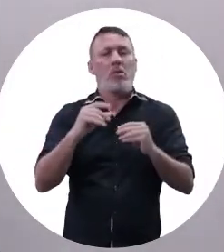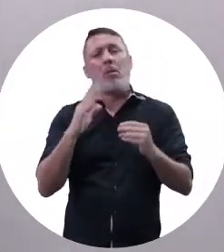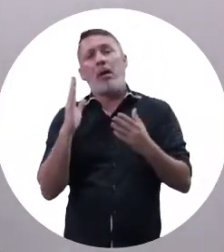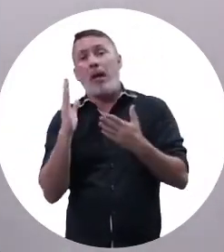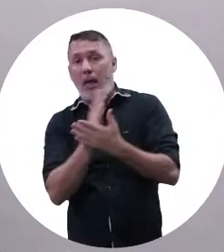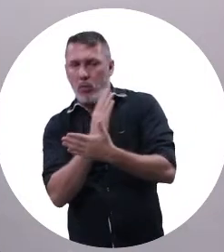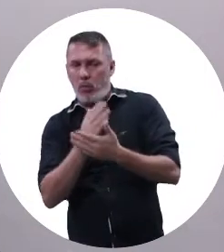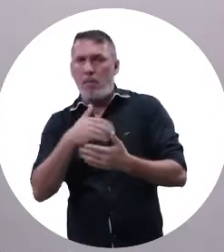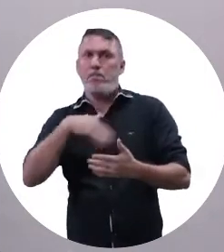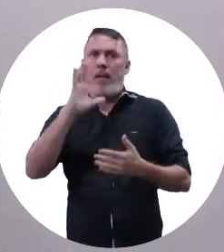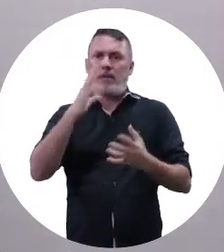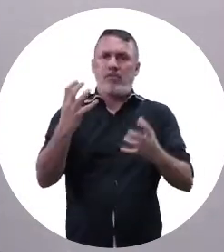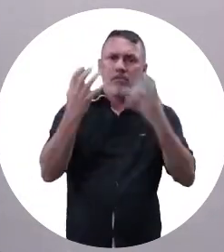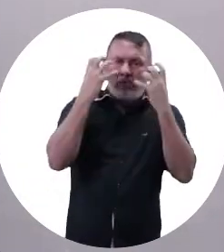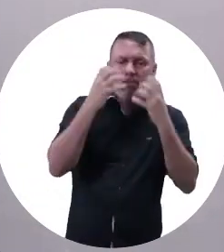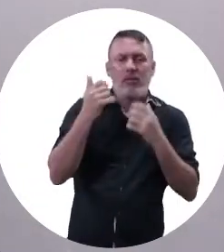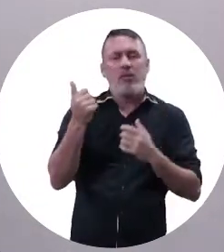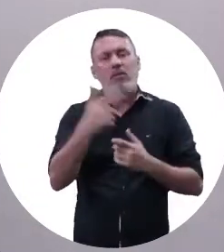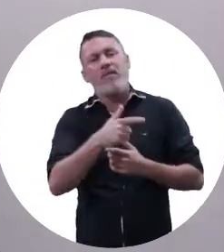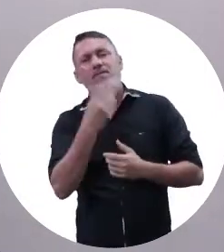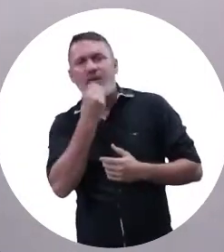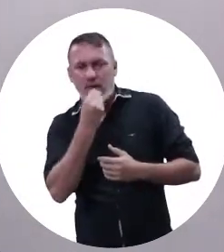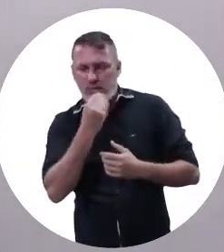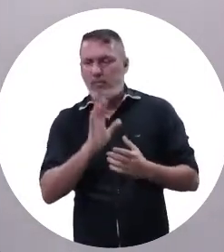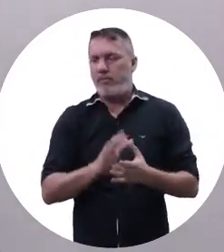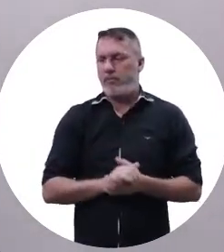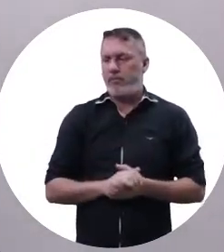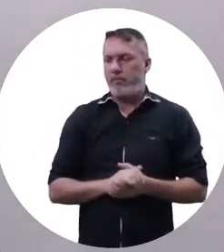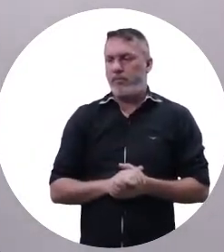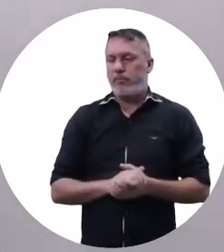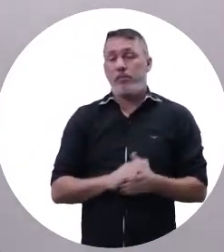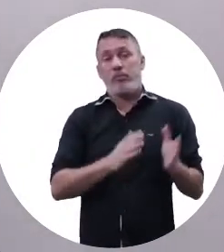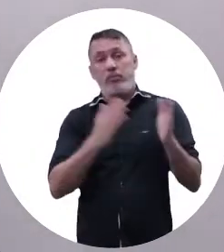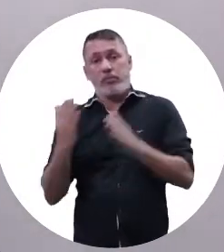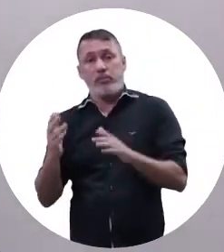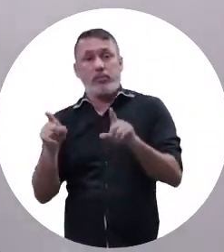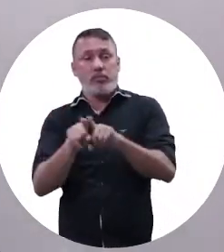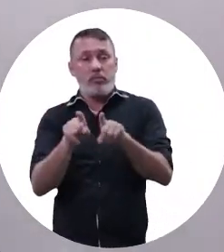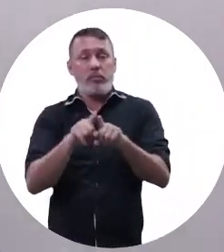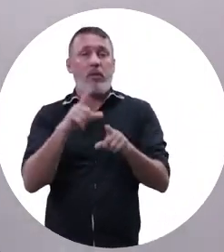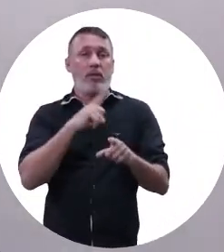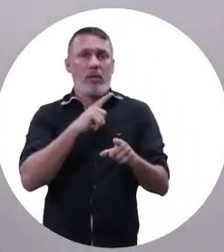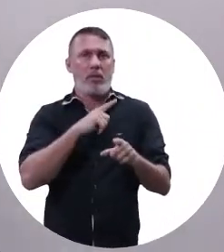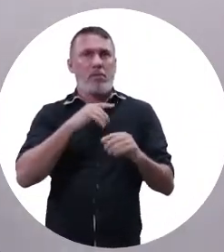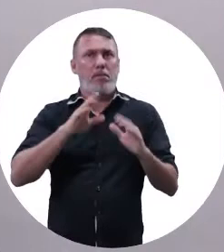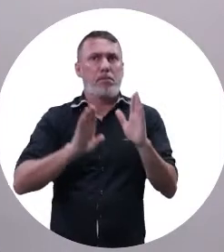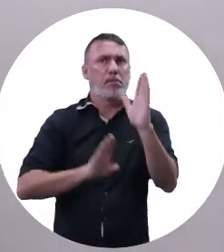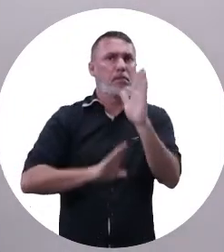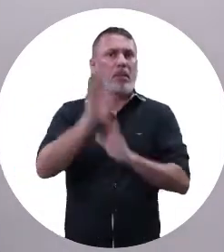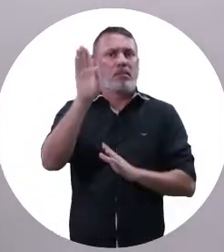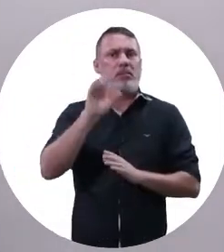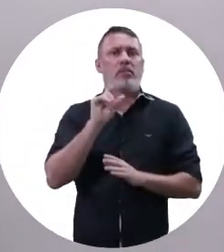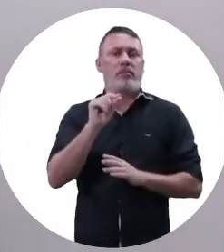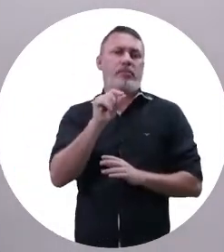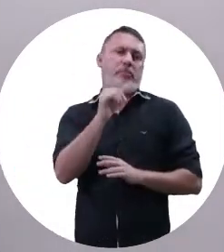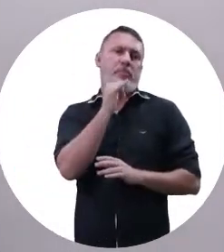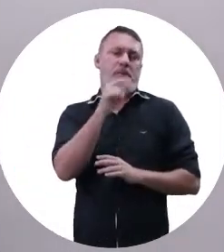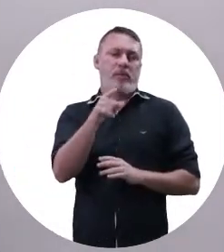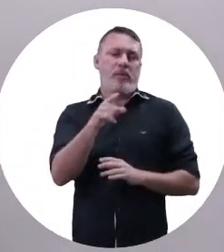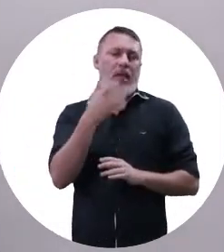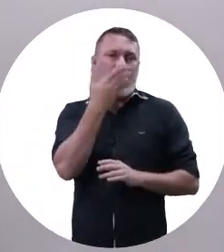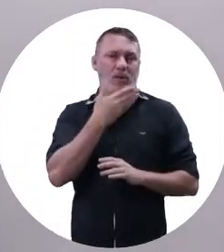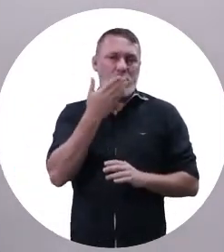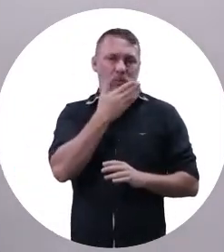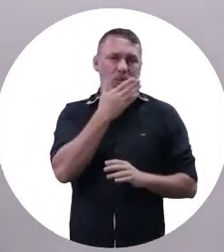exceções. Alguns muito mais do que outros, logicamente. Elevados pontos de fusão e ebulição. O açúcar por volta